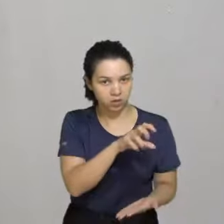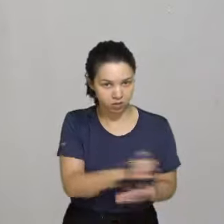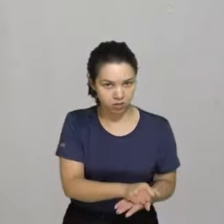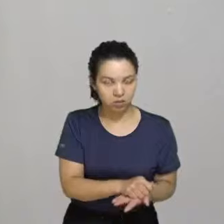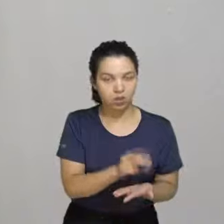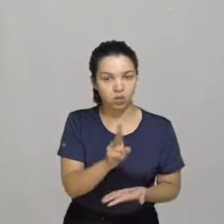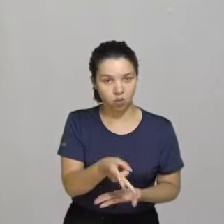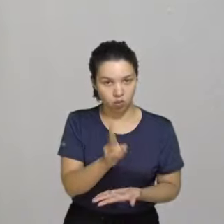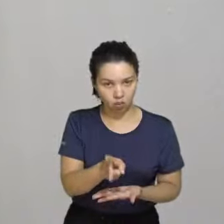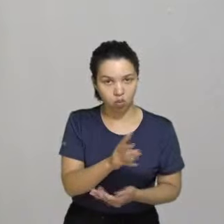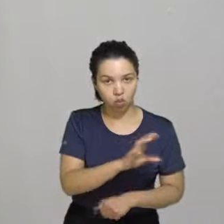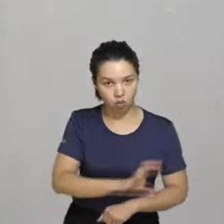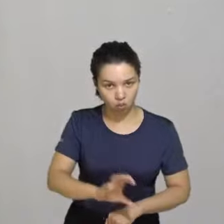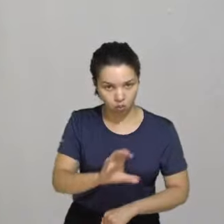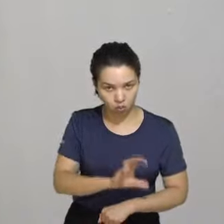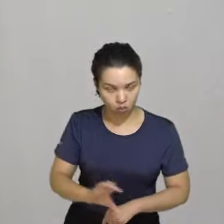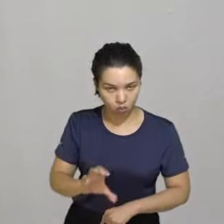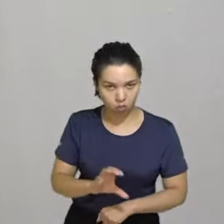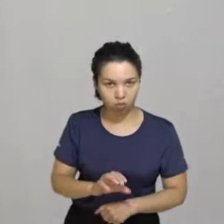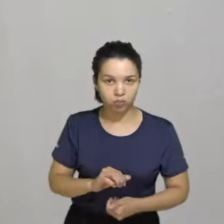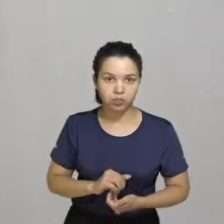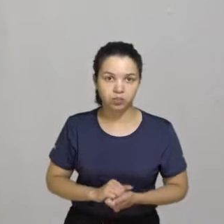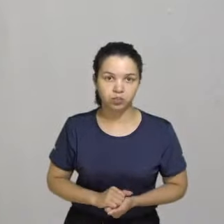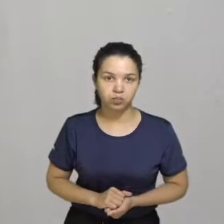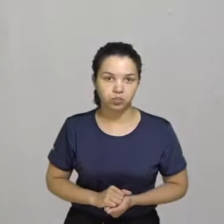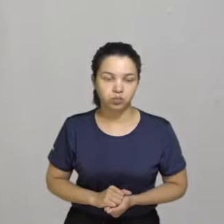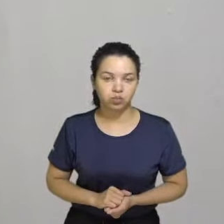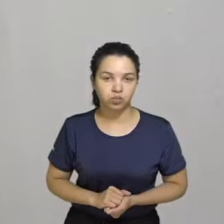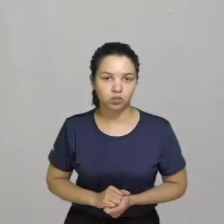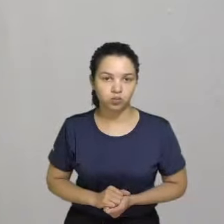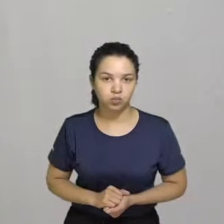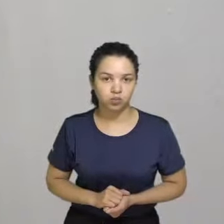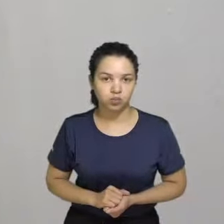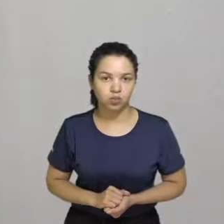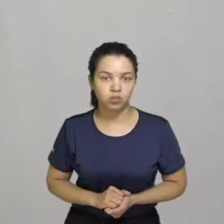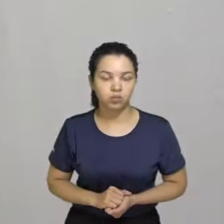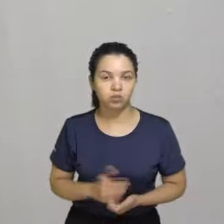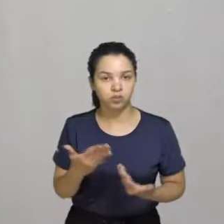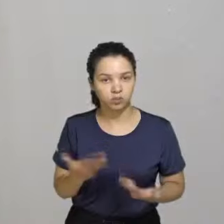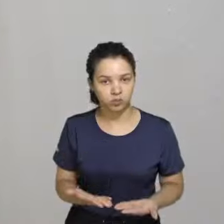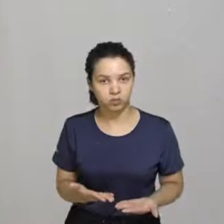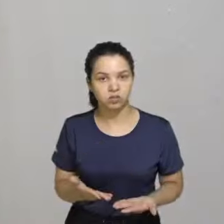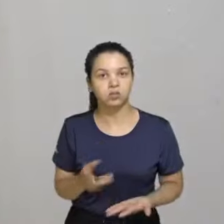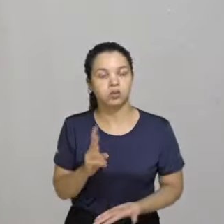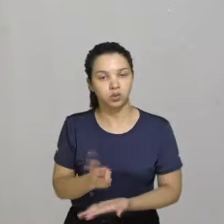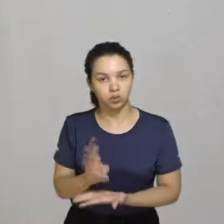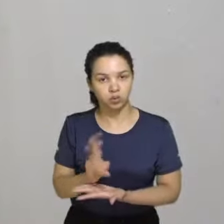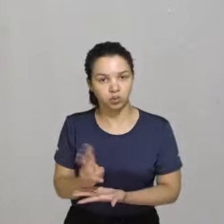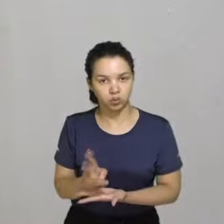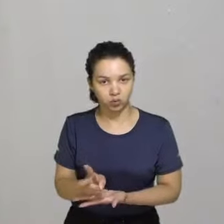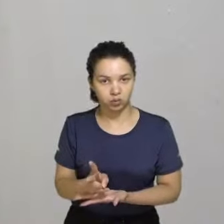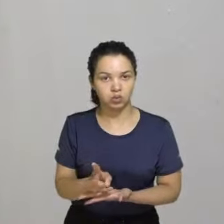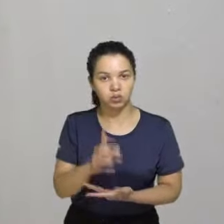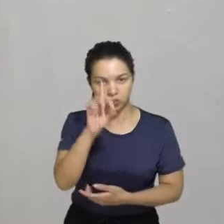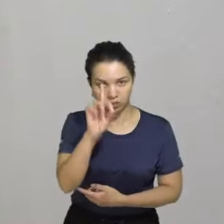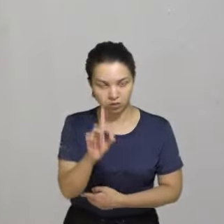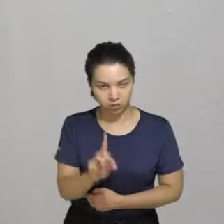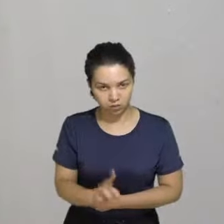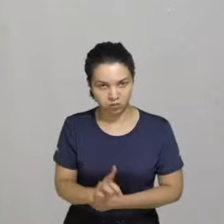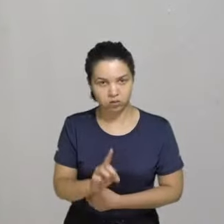curso em curso, ele continua tendo esse direito